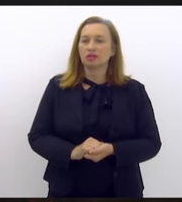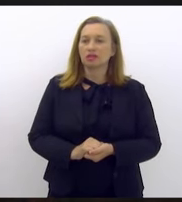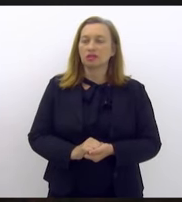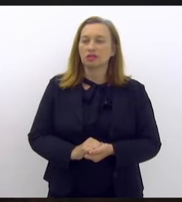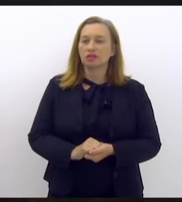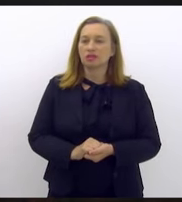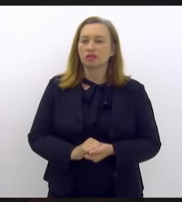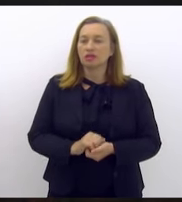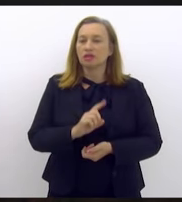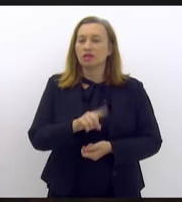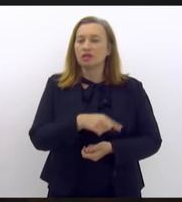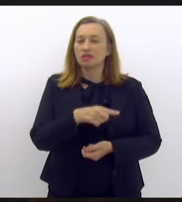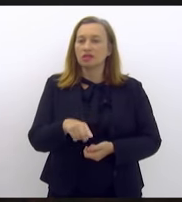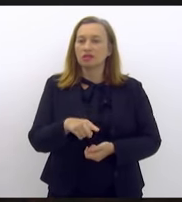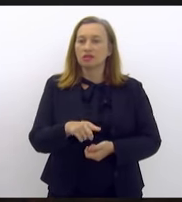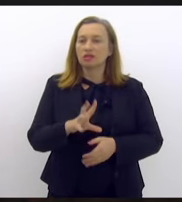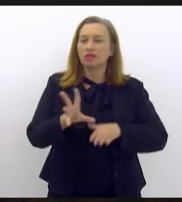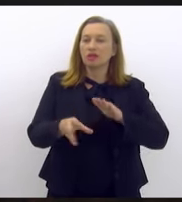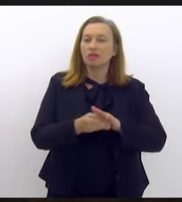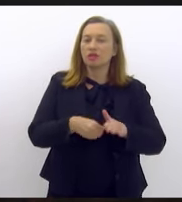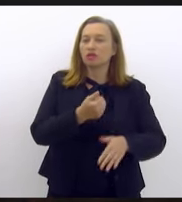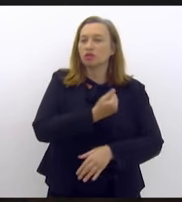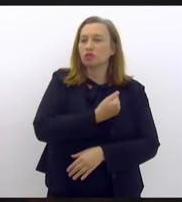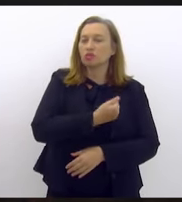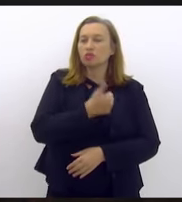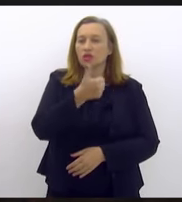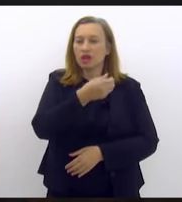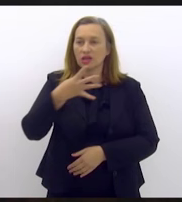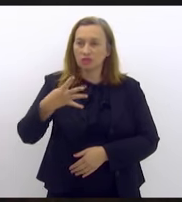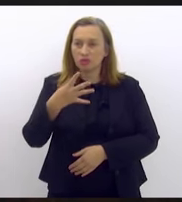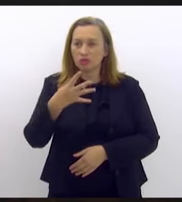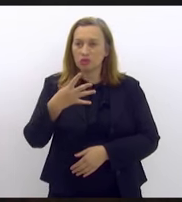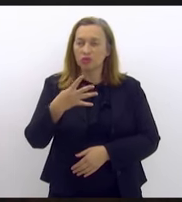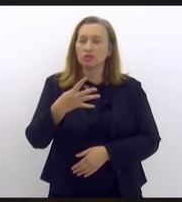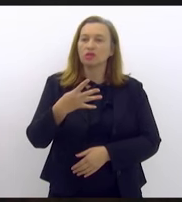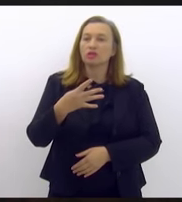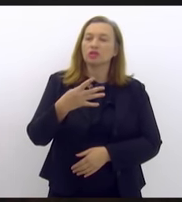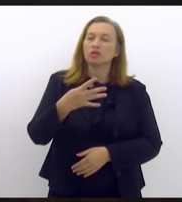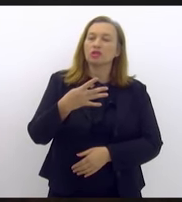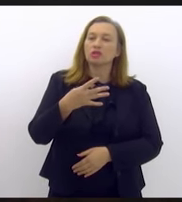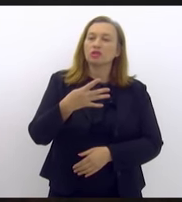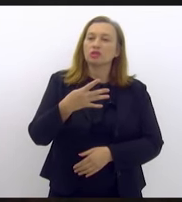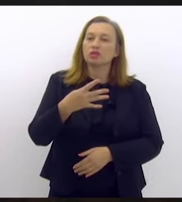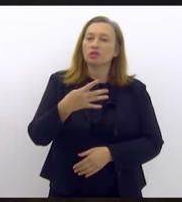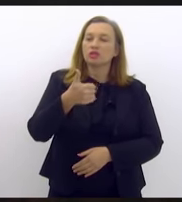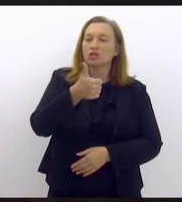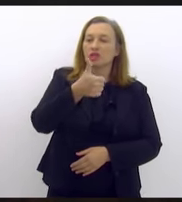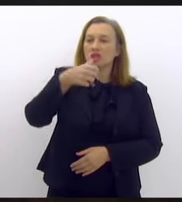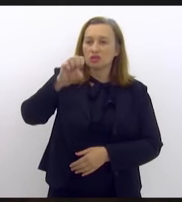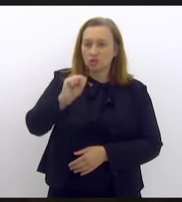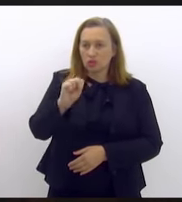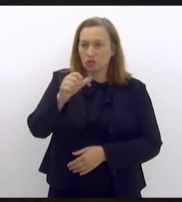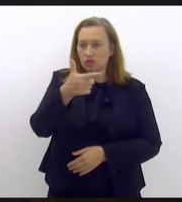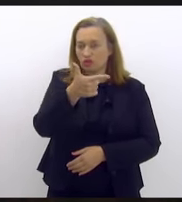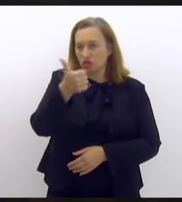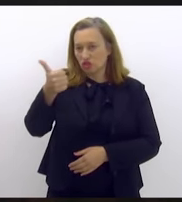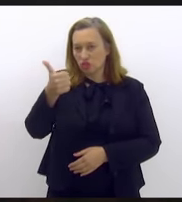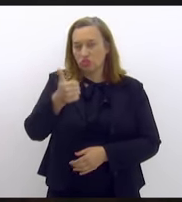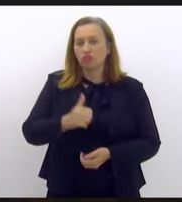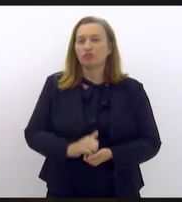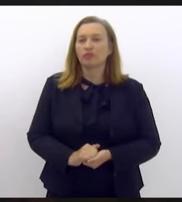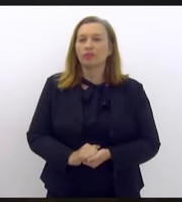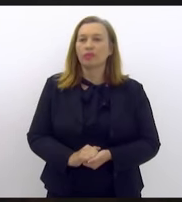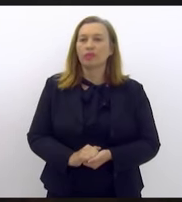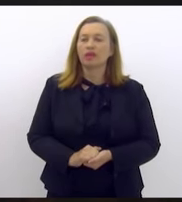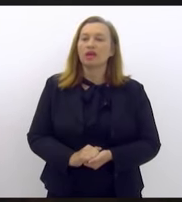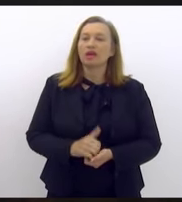Pela rejeição da emenda número 14, pela rejeição da emenda supressiva número 18 e número 21.